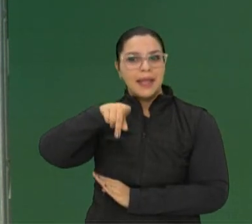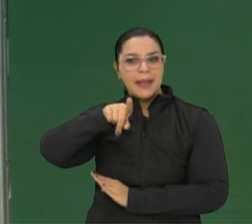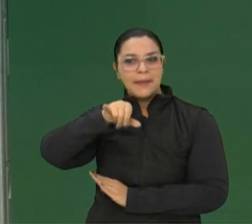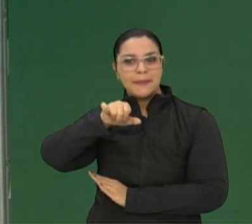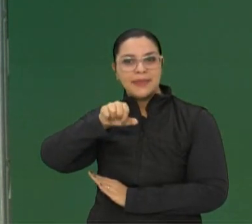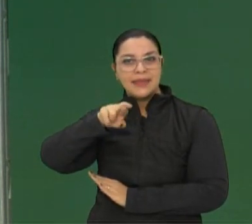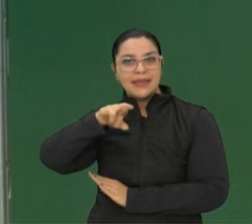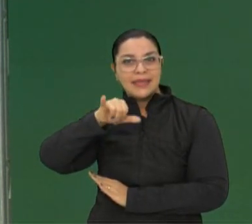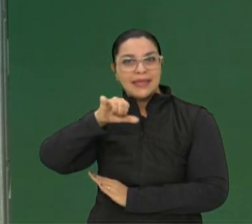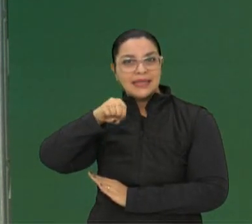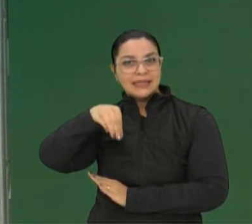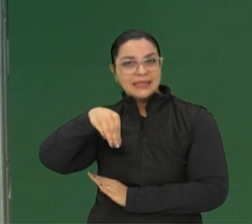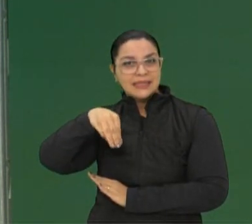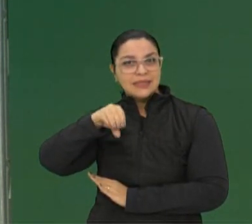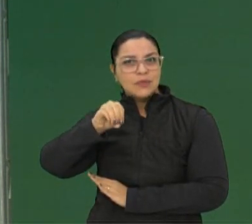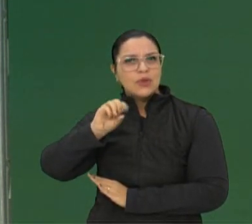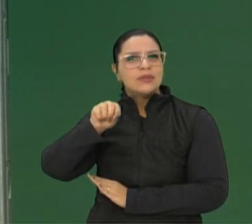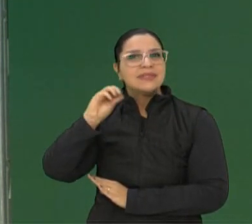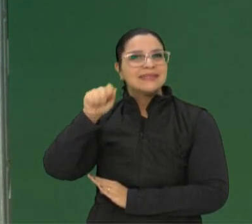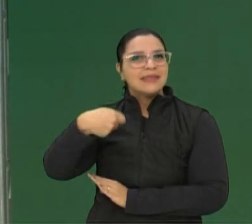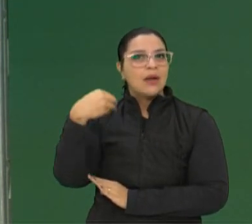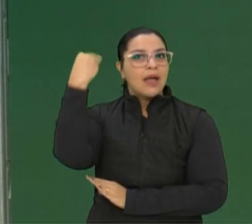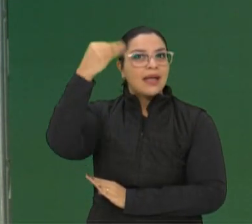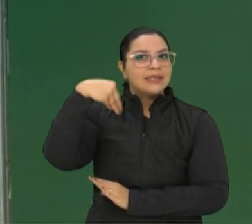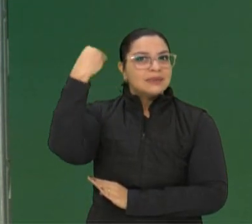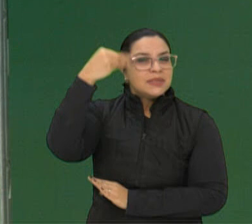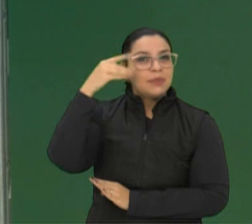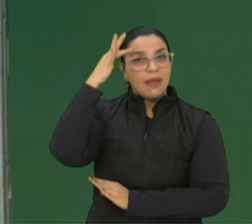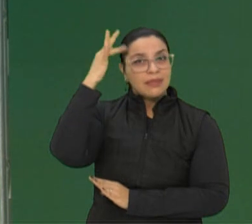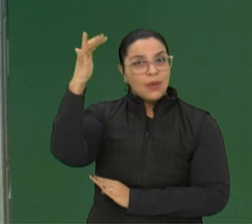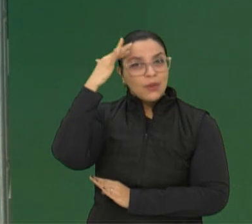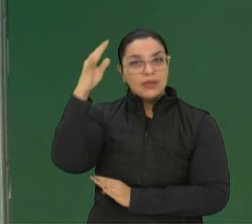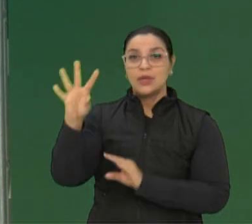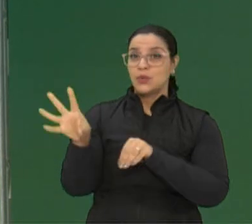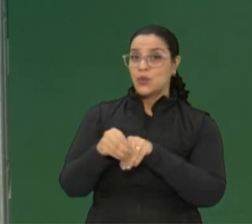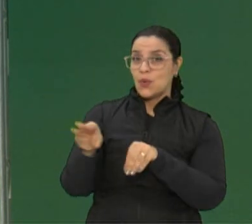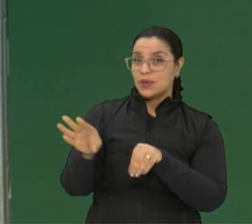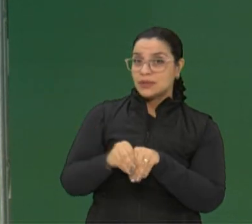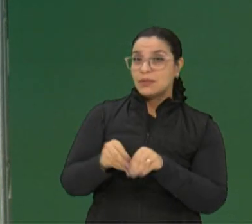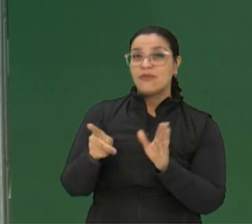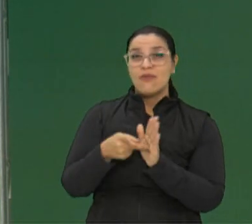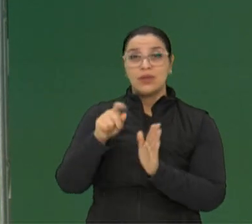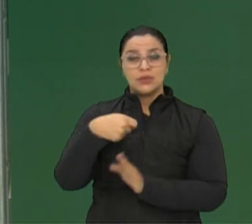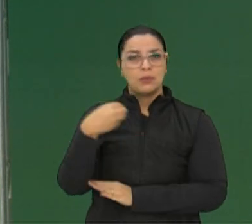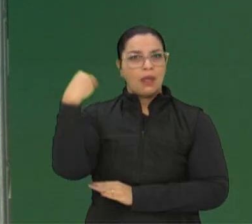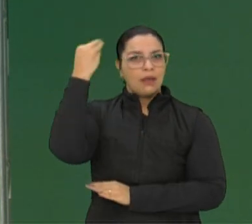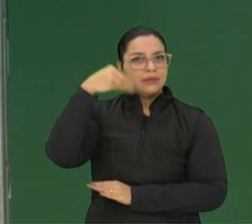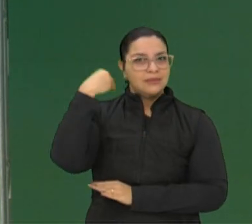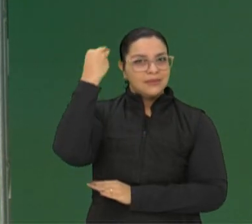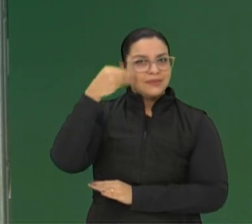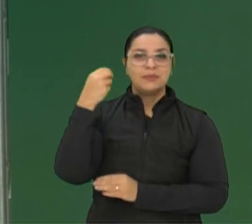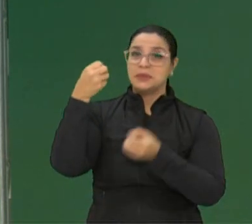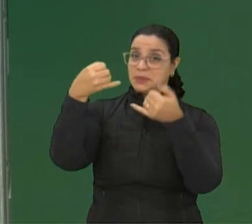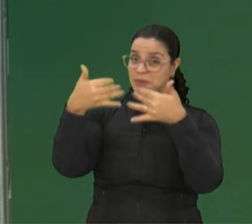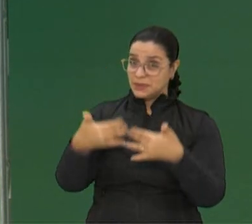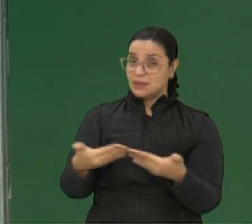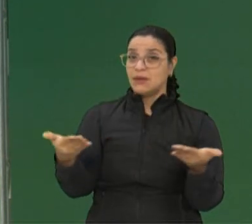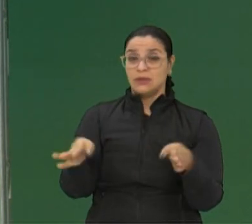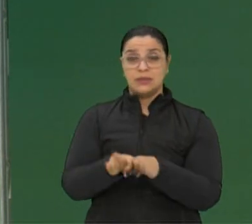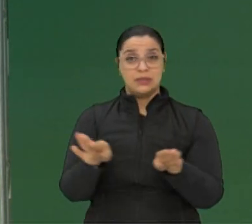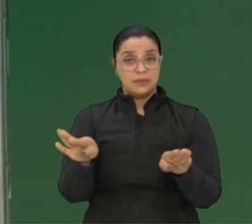Vocês trabalharam eles lá no primeiro ano, na teoria do conhecimento, né? O empirismo, tá? A gente vai revisar um pouquinho disso